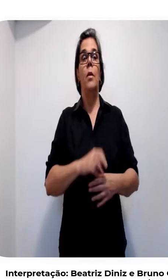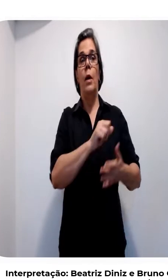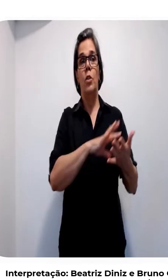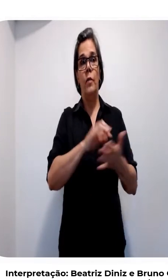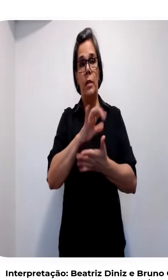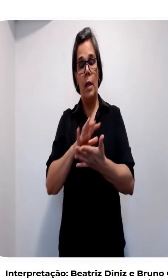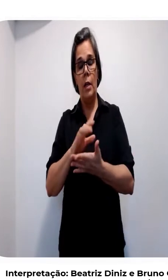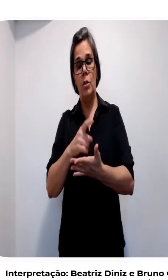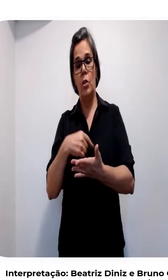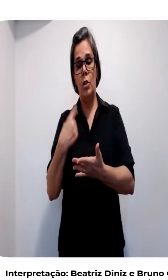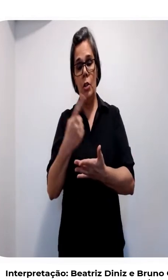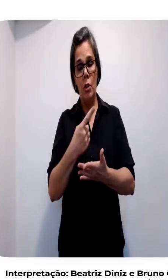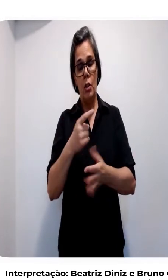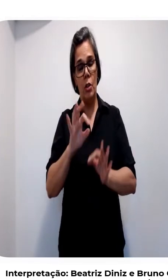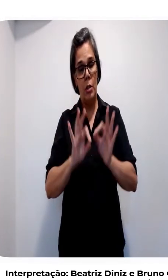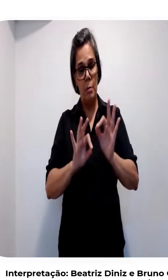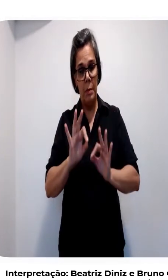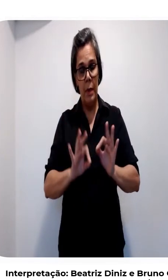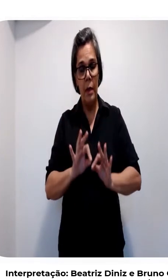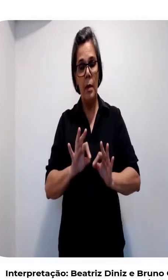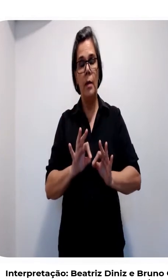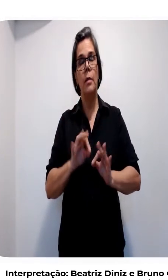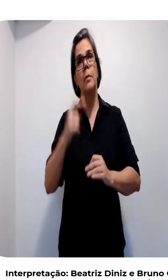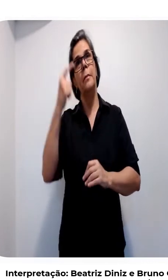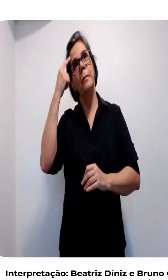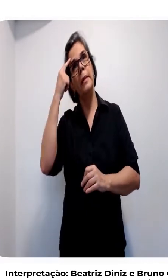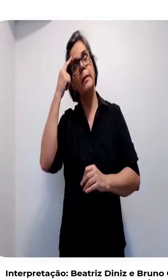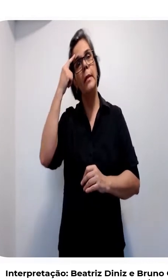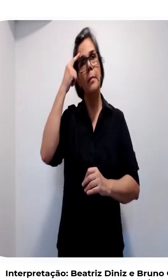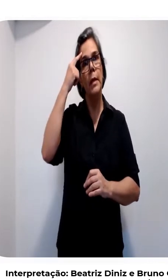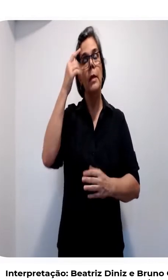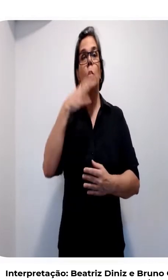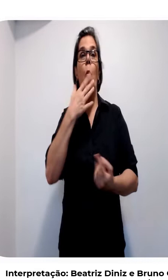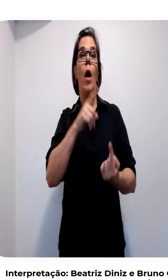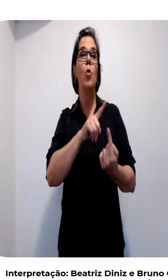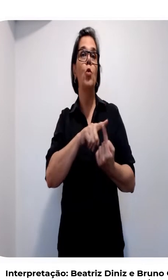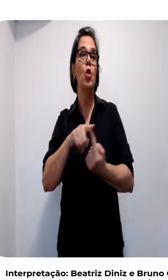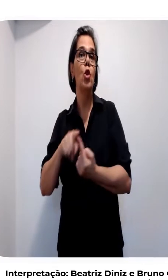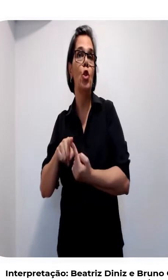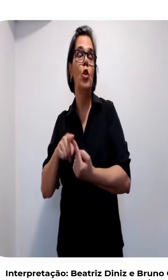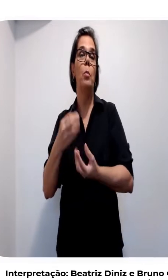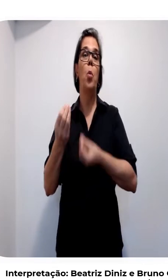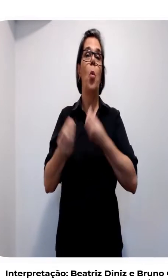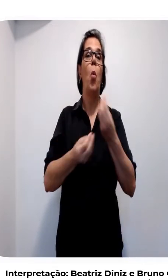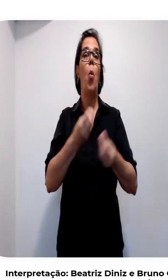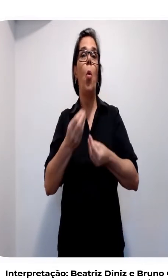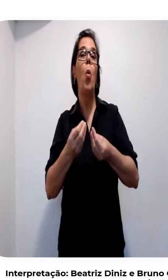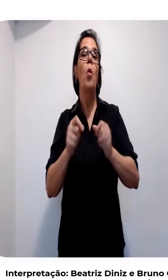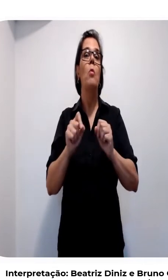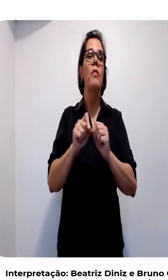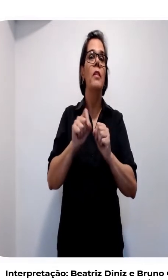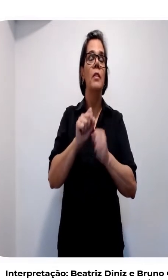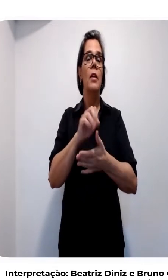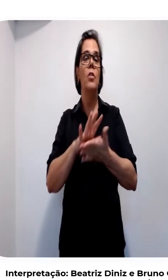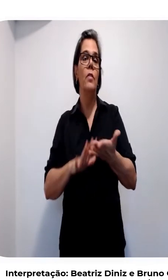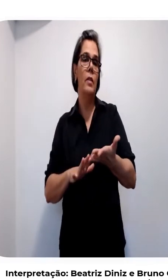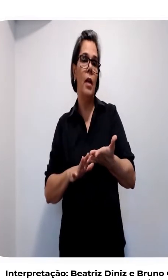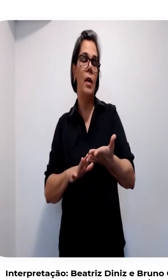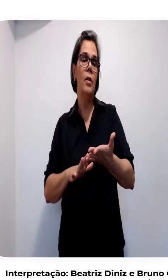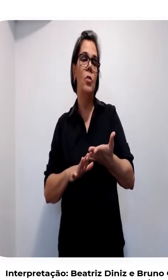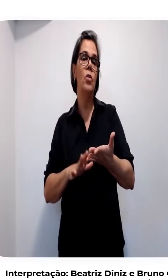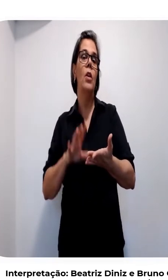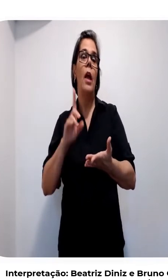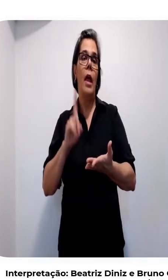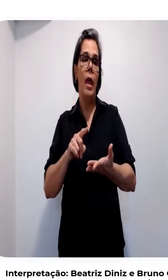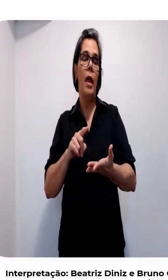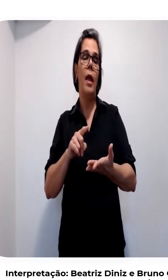pensamento, essa reflexão em quais os tipos de atividade, como fazer essas atividades, vai muito de encontro àquilo que a gente acredita, né,